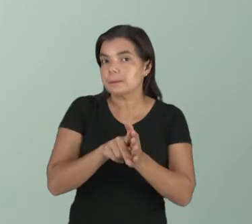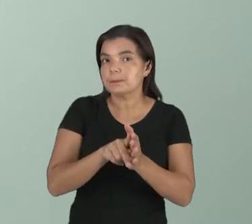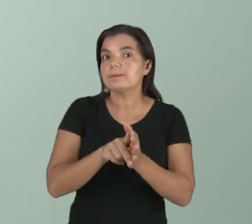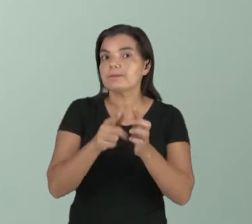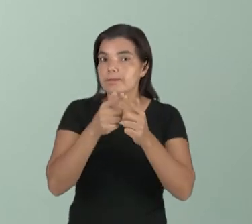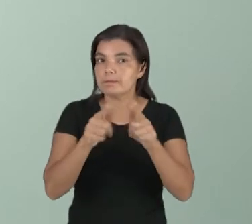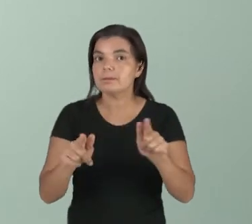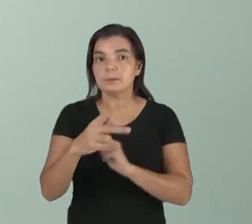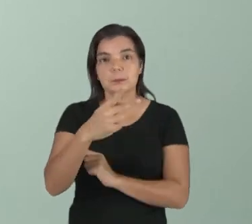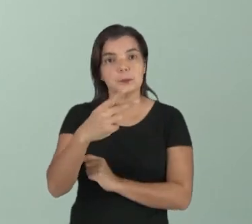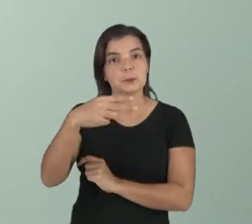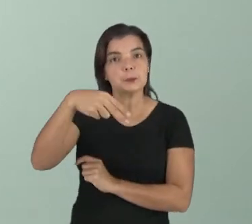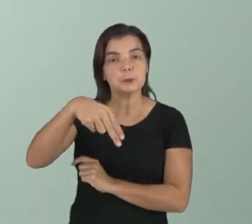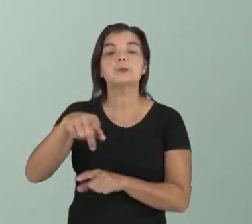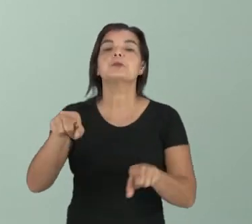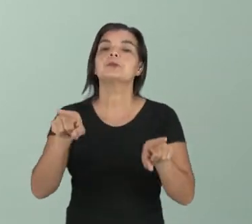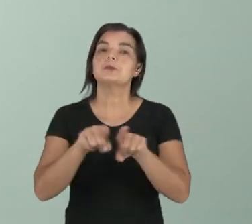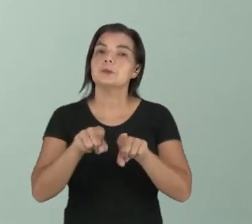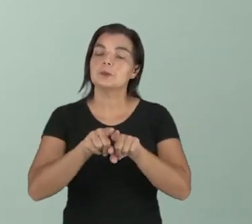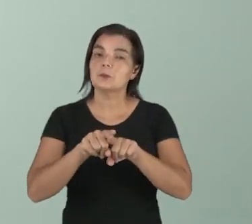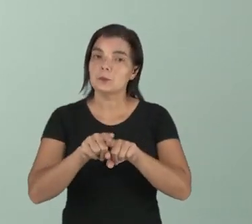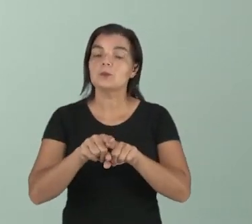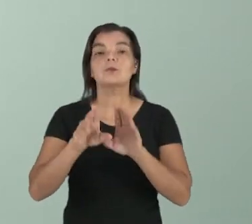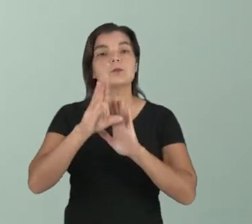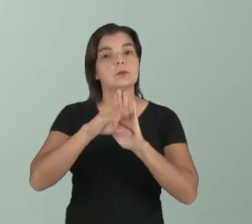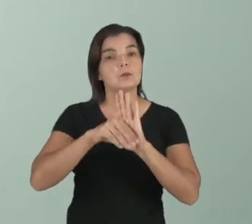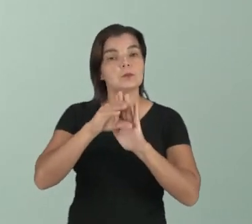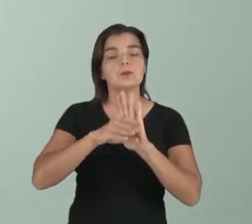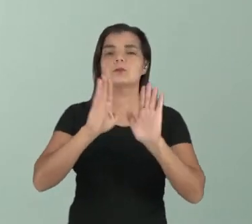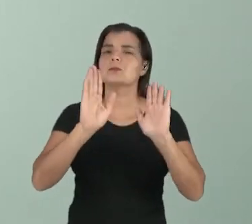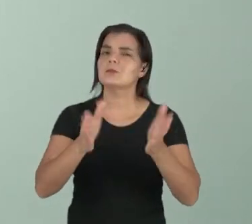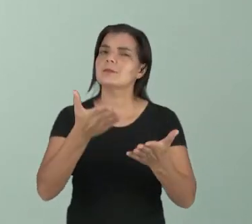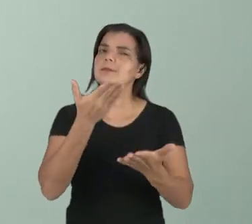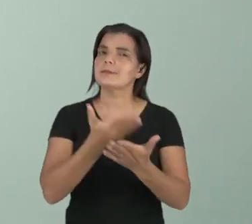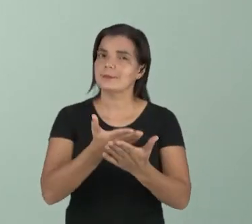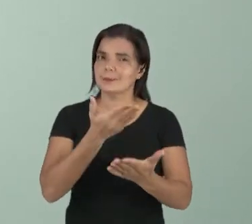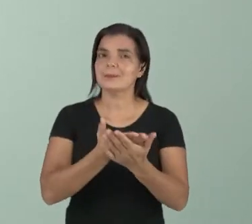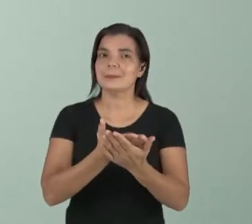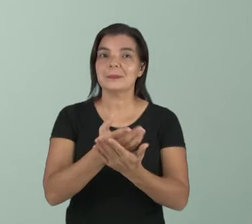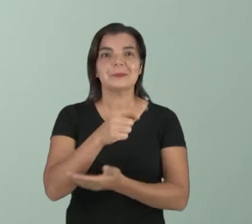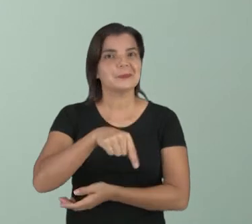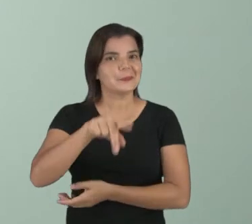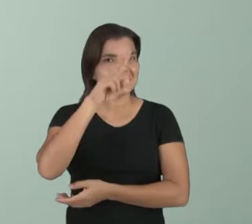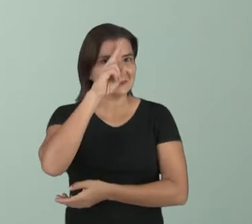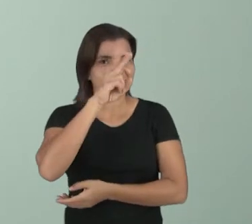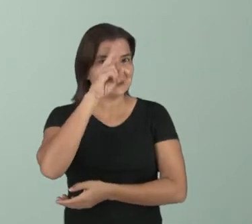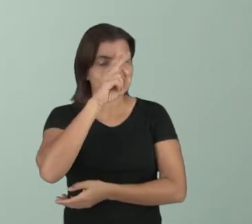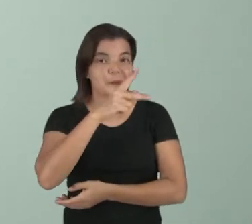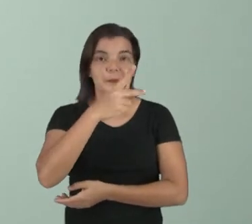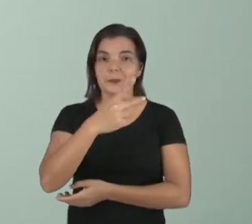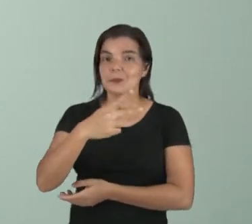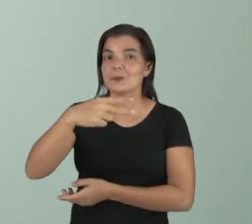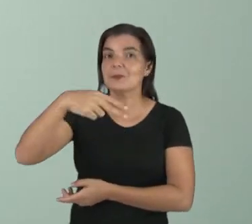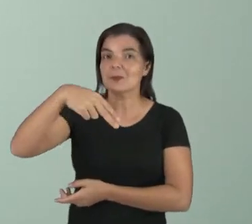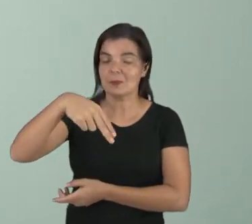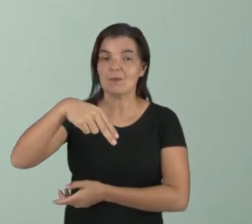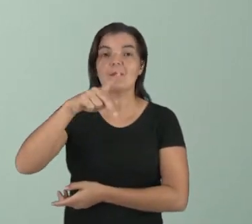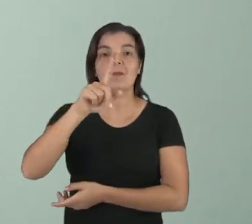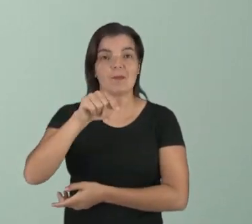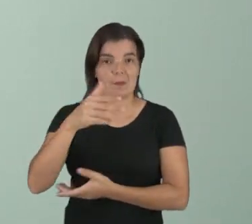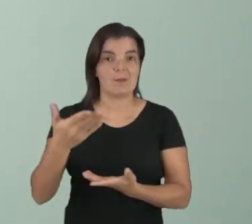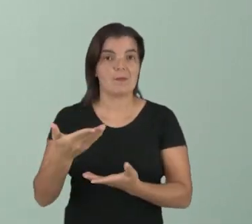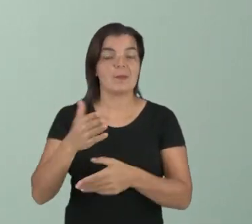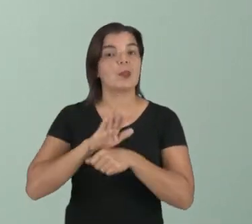classe gramatical pronome, que também é um conteúdo que nós já estudamos aqui. Lembrem que o pronome,